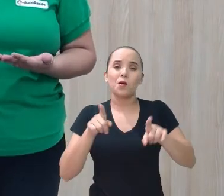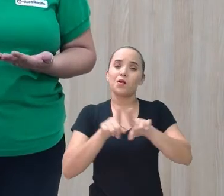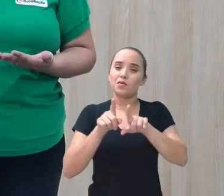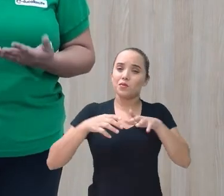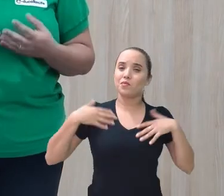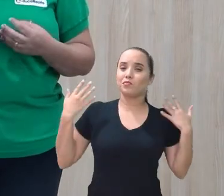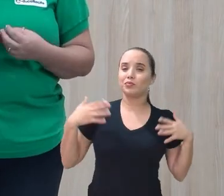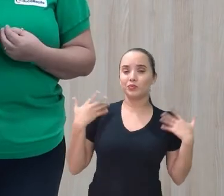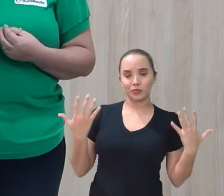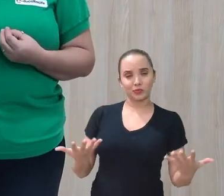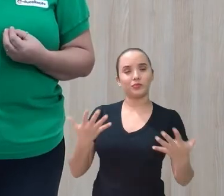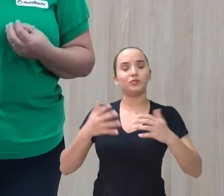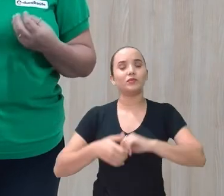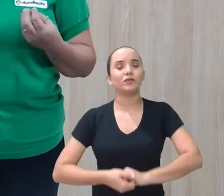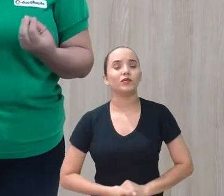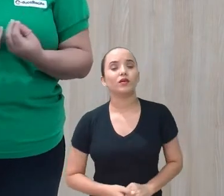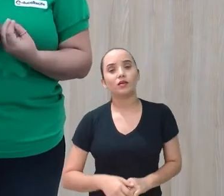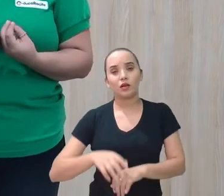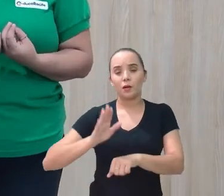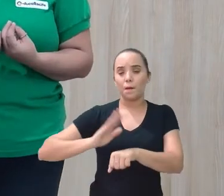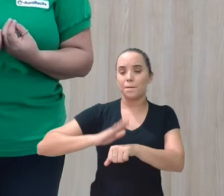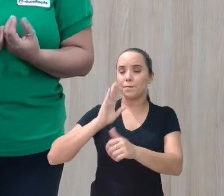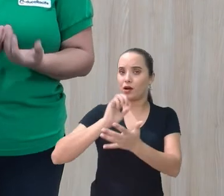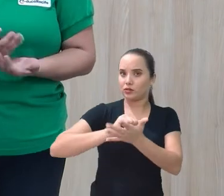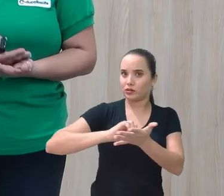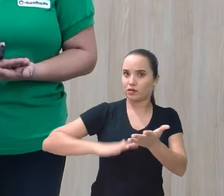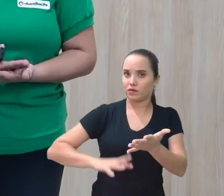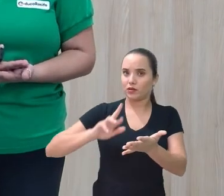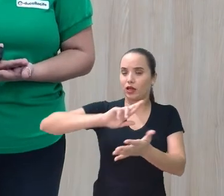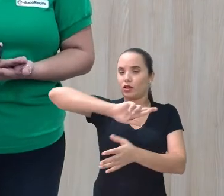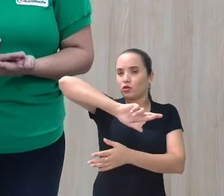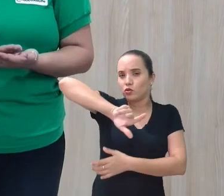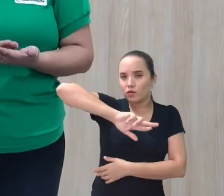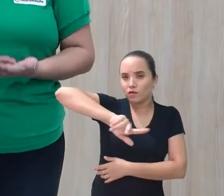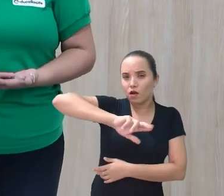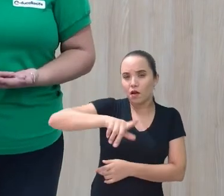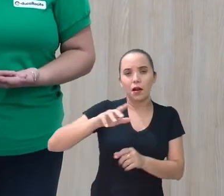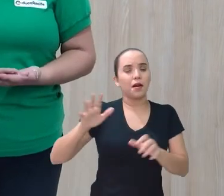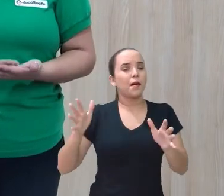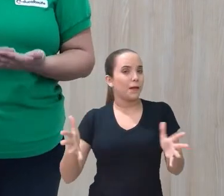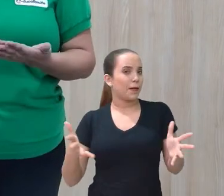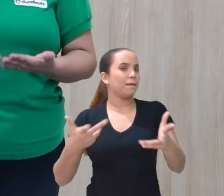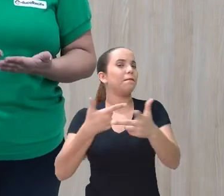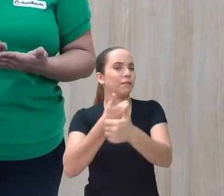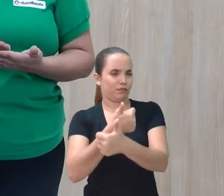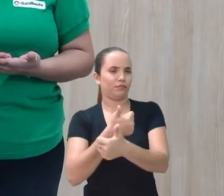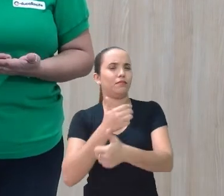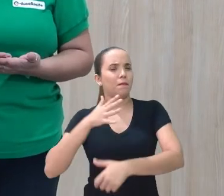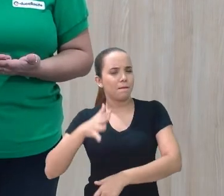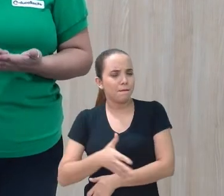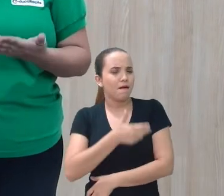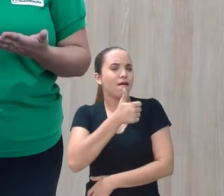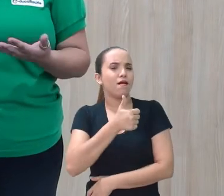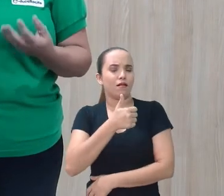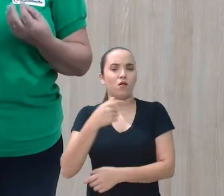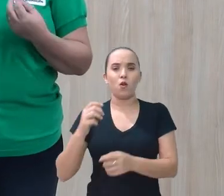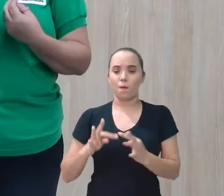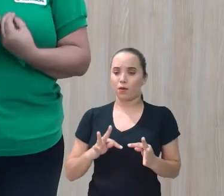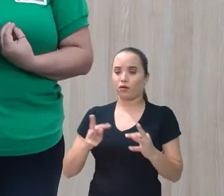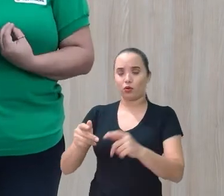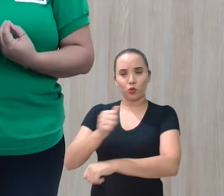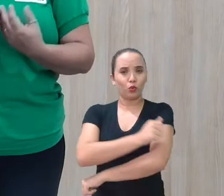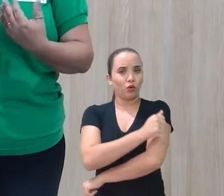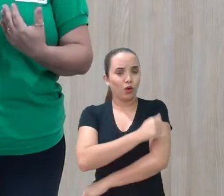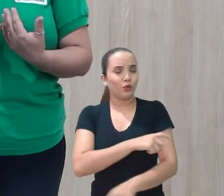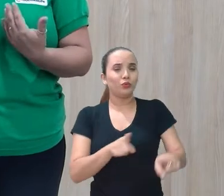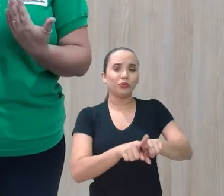divertidas. Então, quanto mais atividades diferenciadas, melhor para os seus estudantes, melhor para o